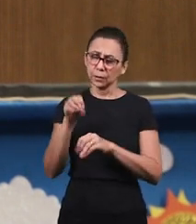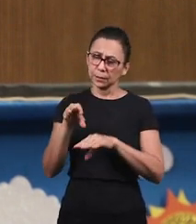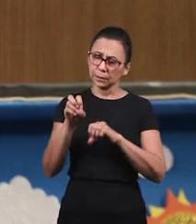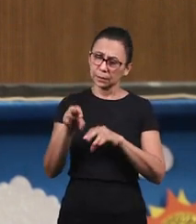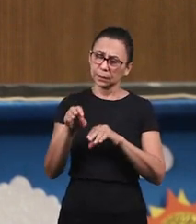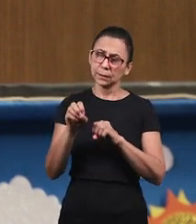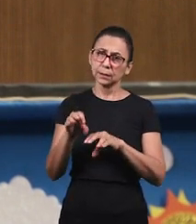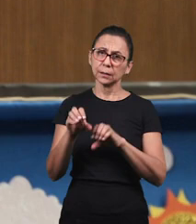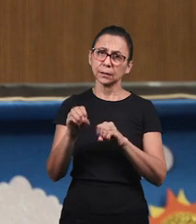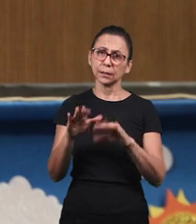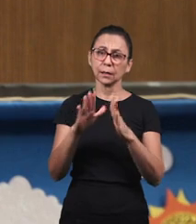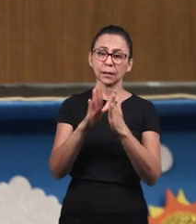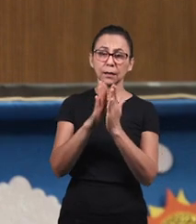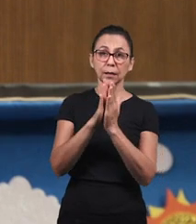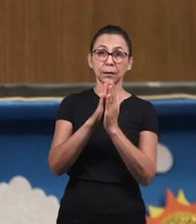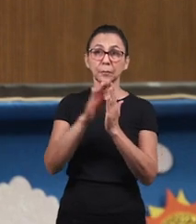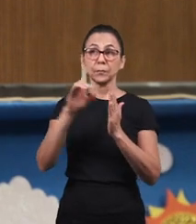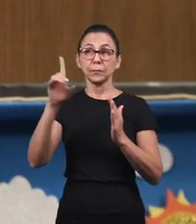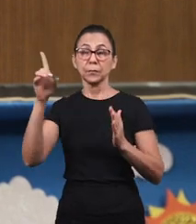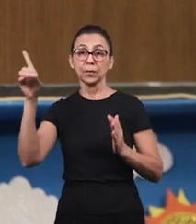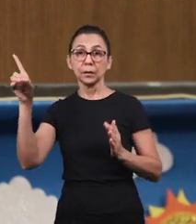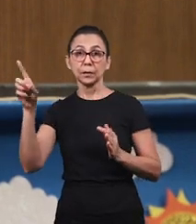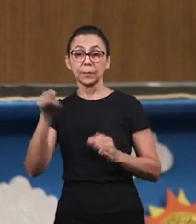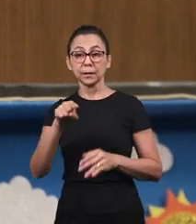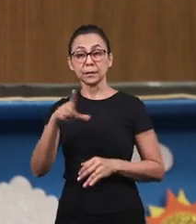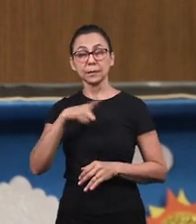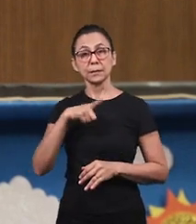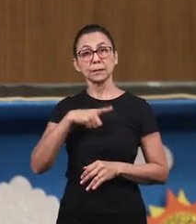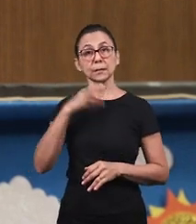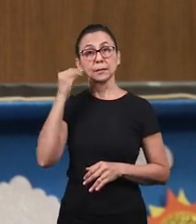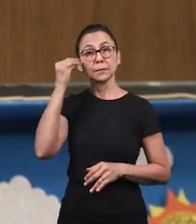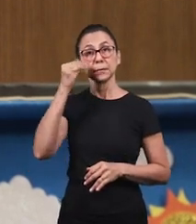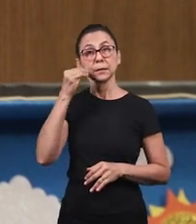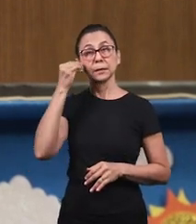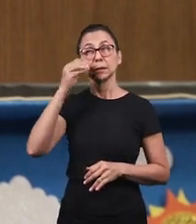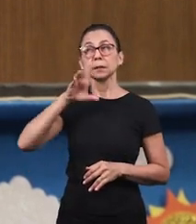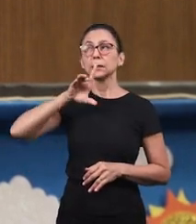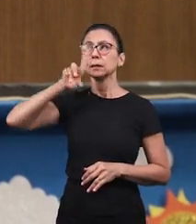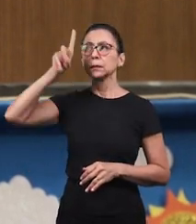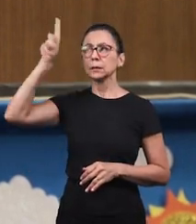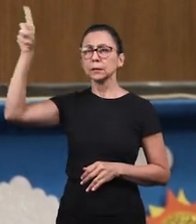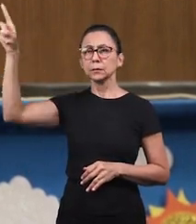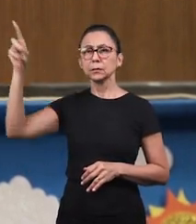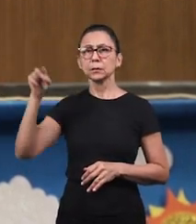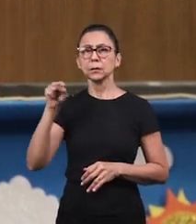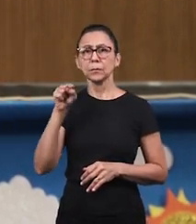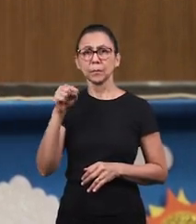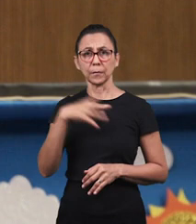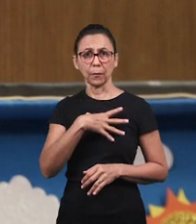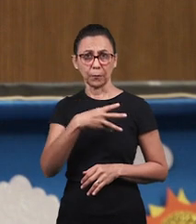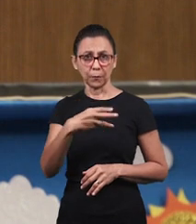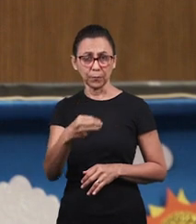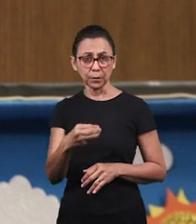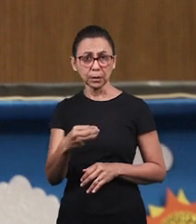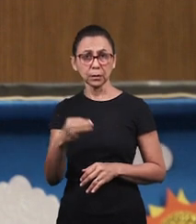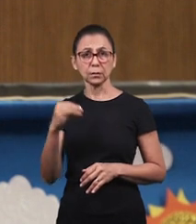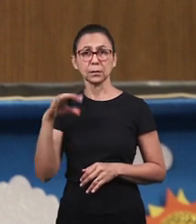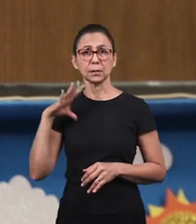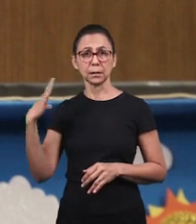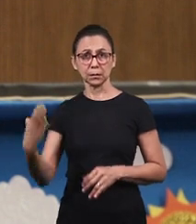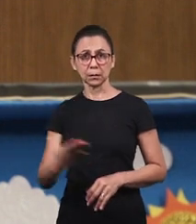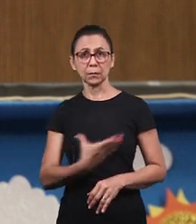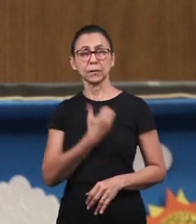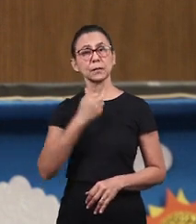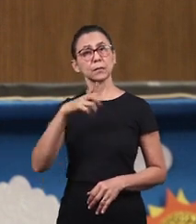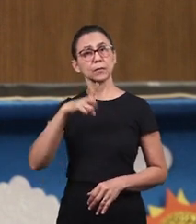de levarmos os nossos filhos a viverem uma experiência com Deus, para que eles também possam alcançar a salvação